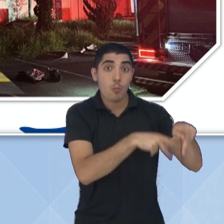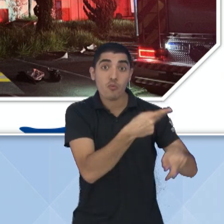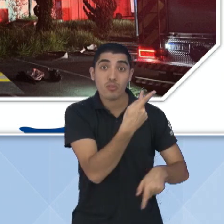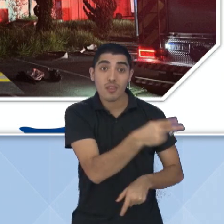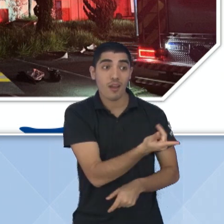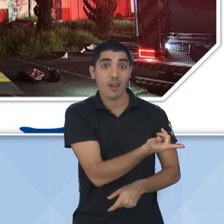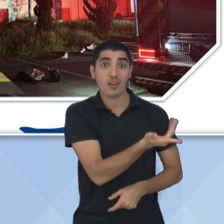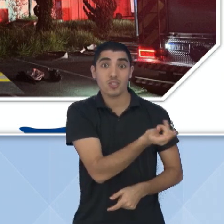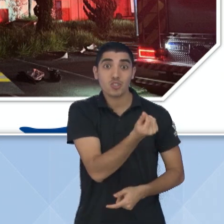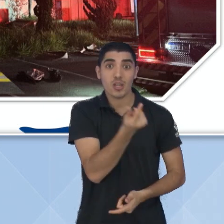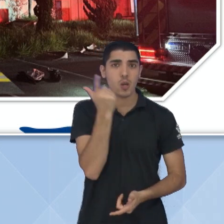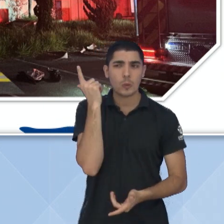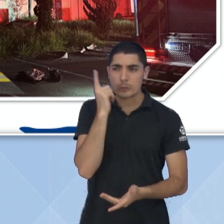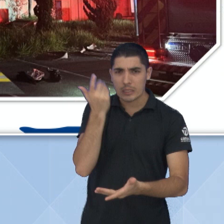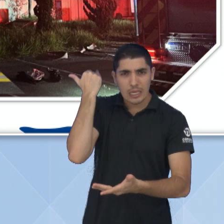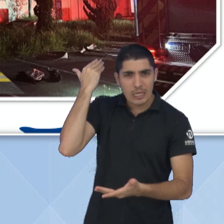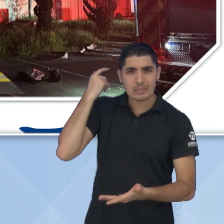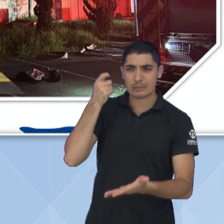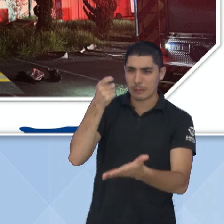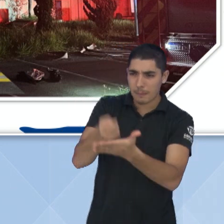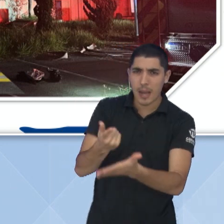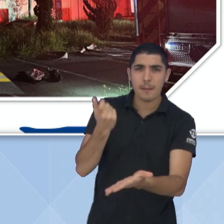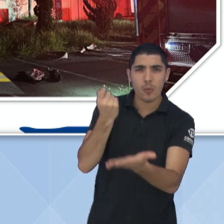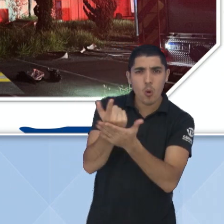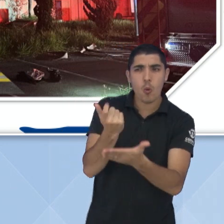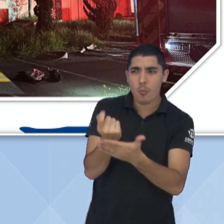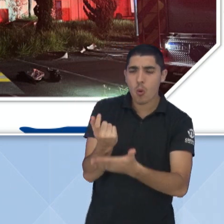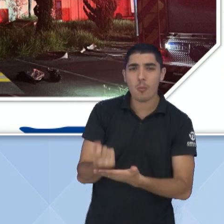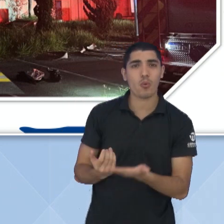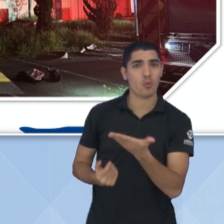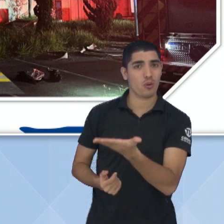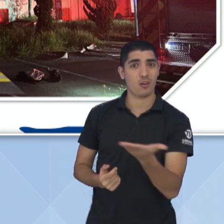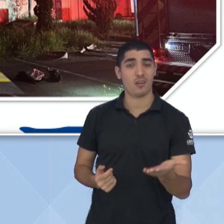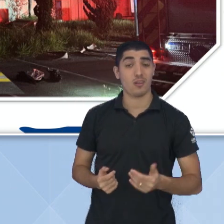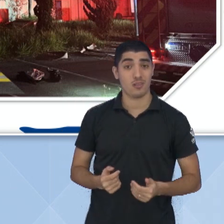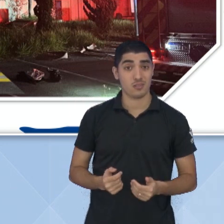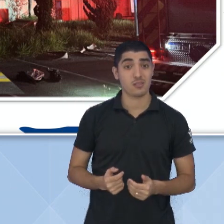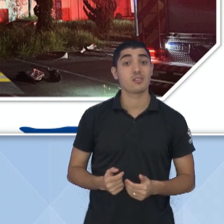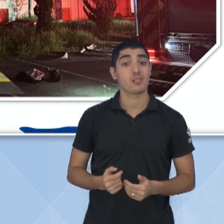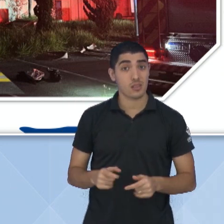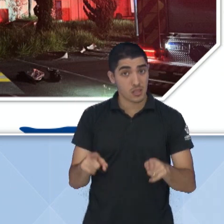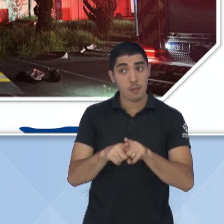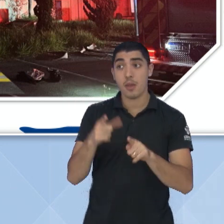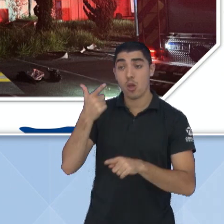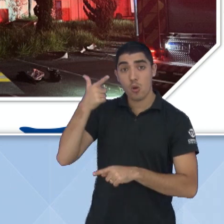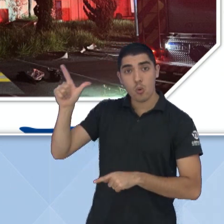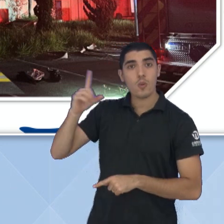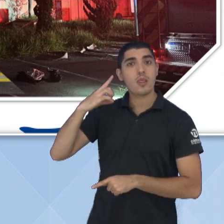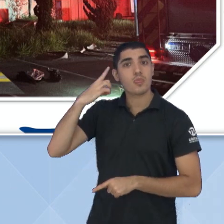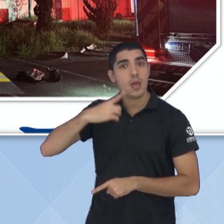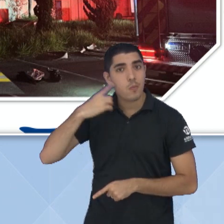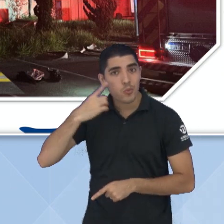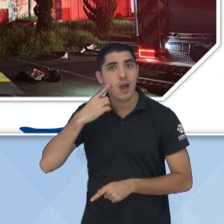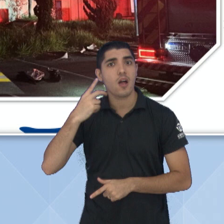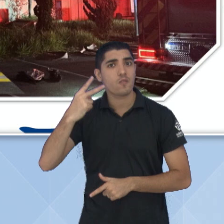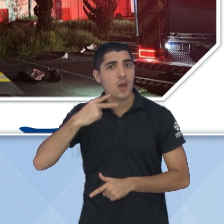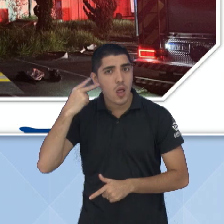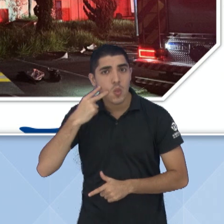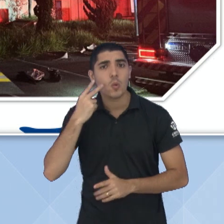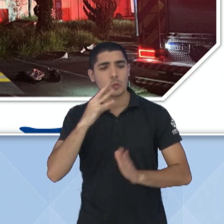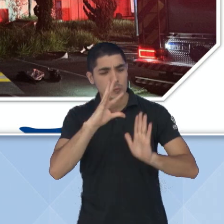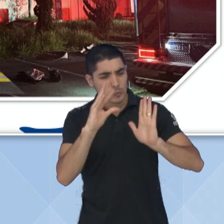foi conquistado com muito suor e sangue, que foi com muita emenda de outros deputados que ajudaram para a